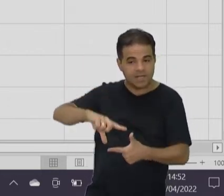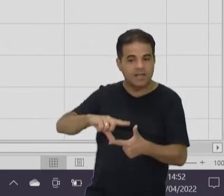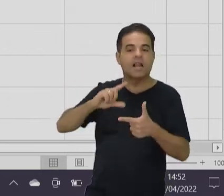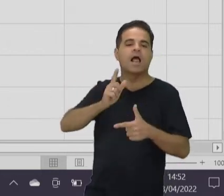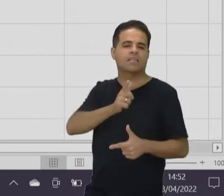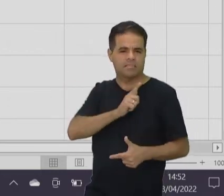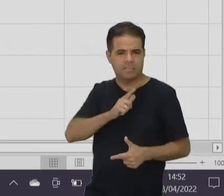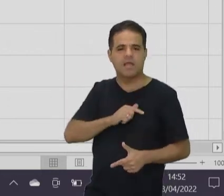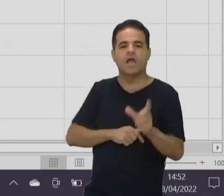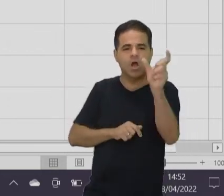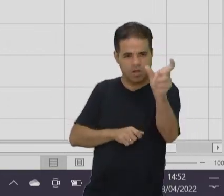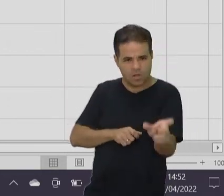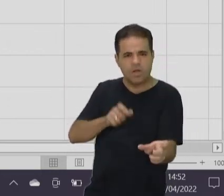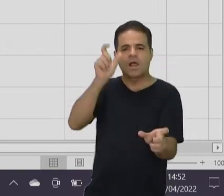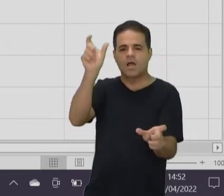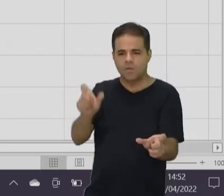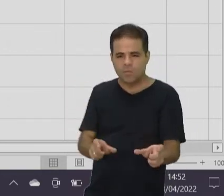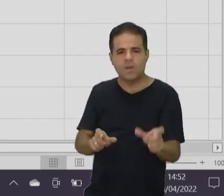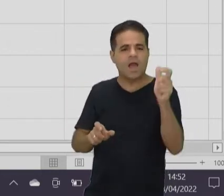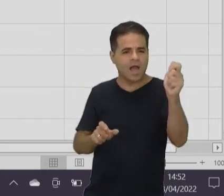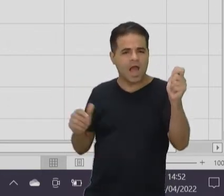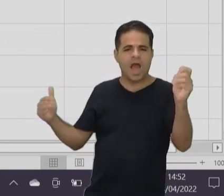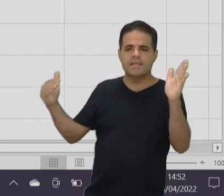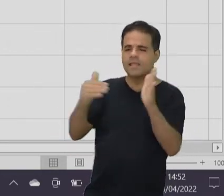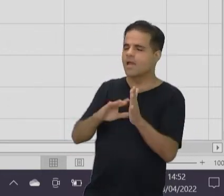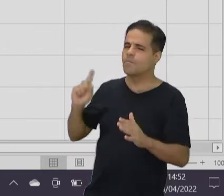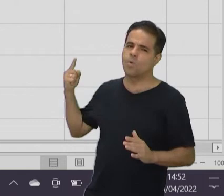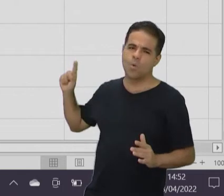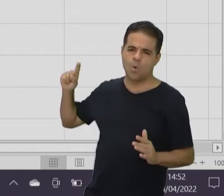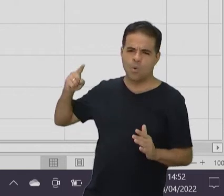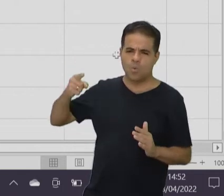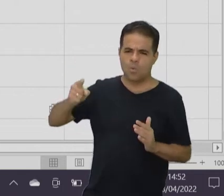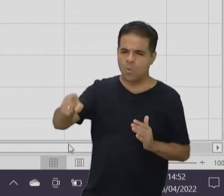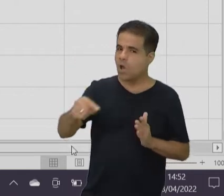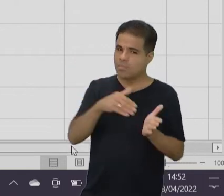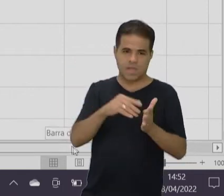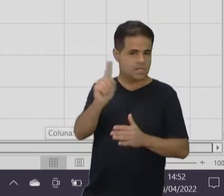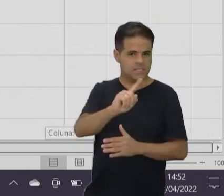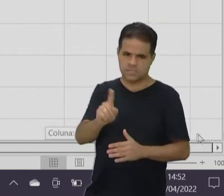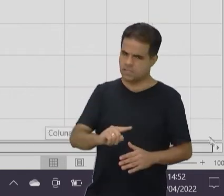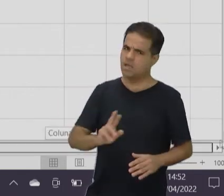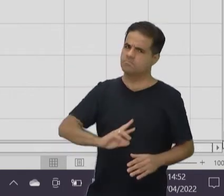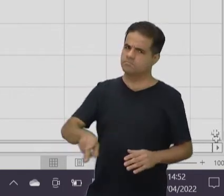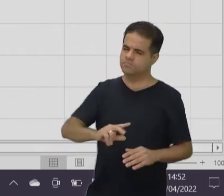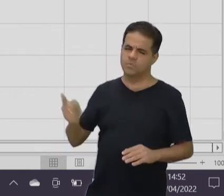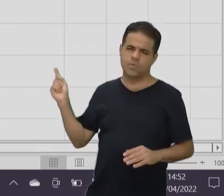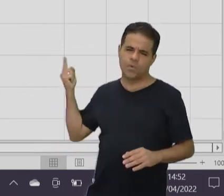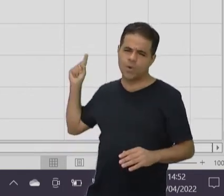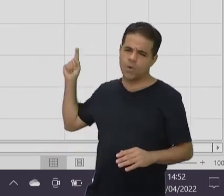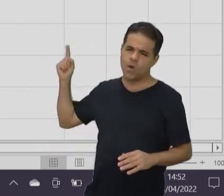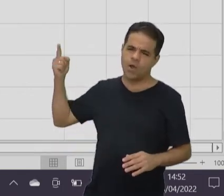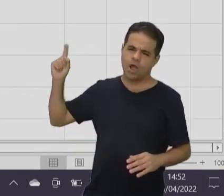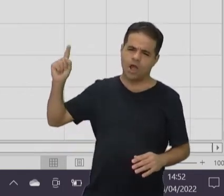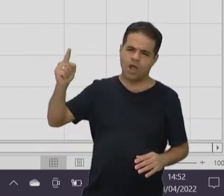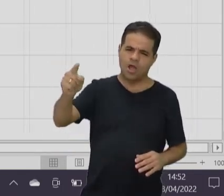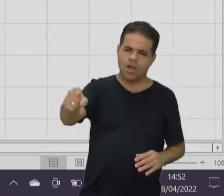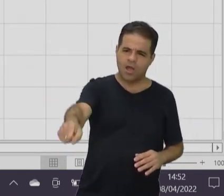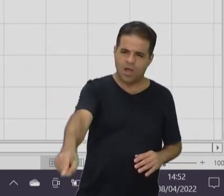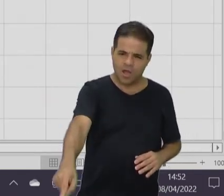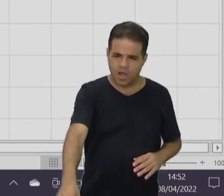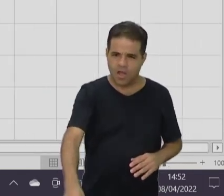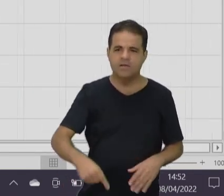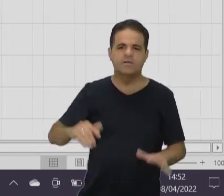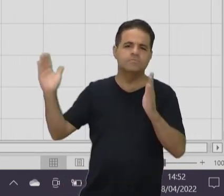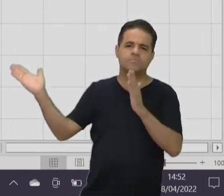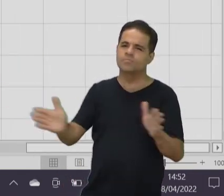as colunas de A até o infinito, não vai só até a Z, tá bom? São infinitos aqui, se a gente